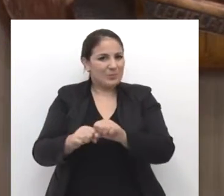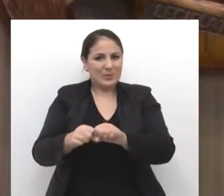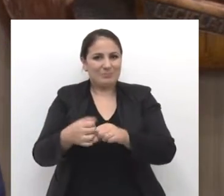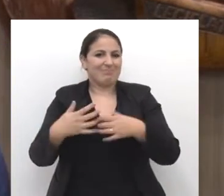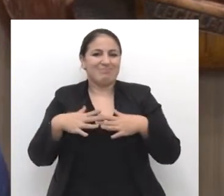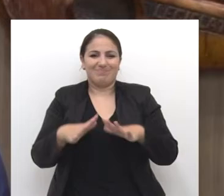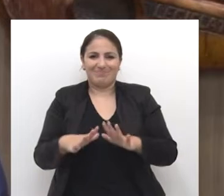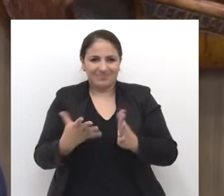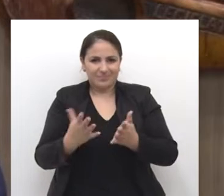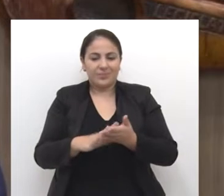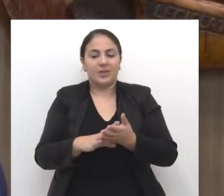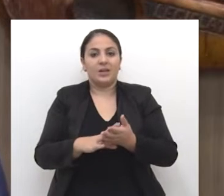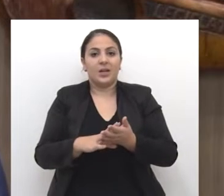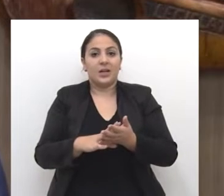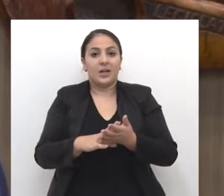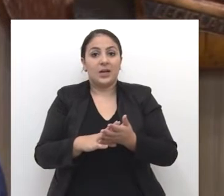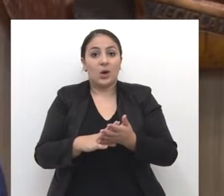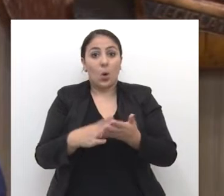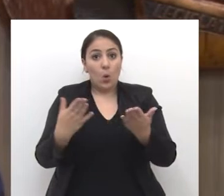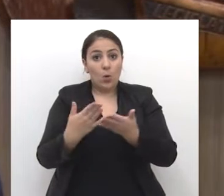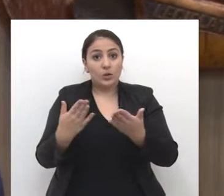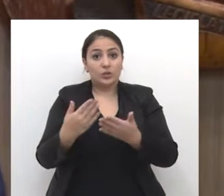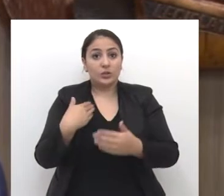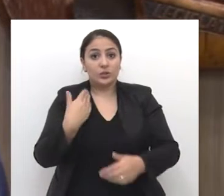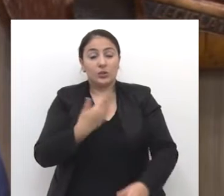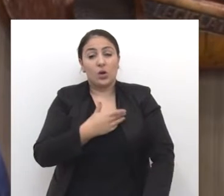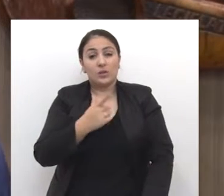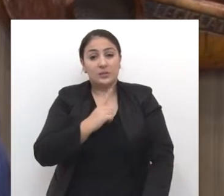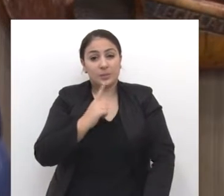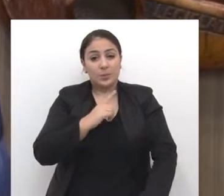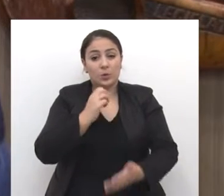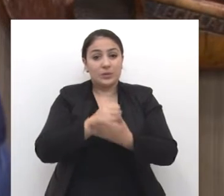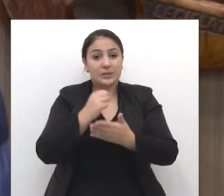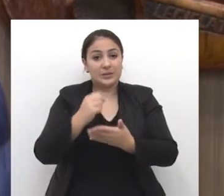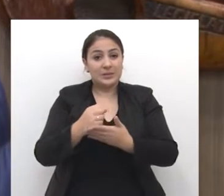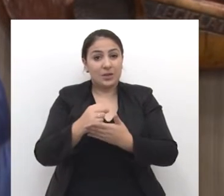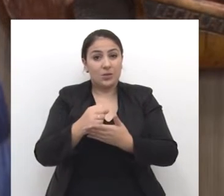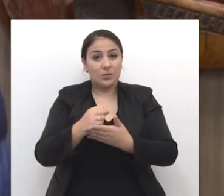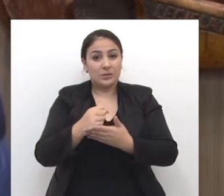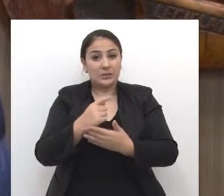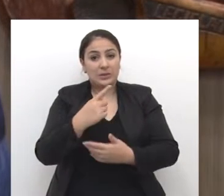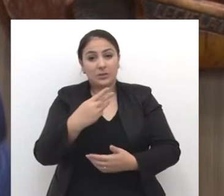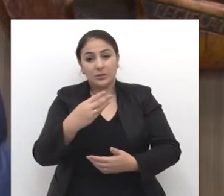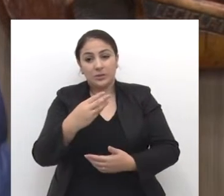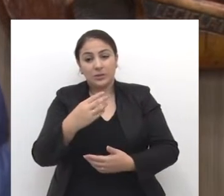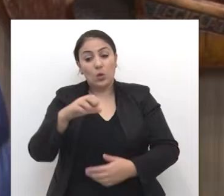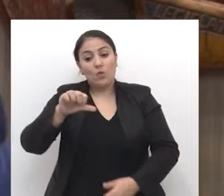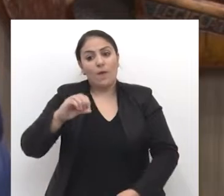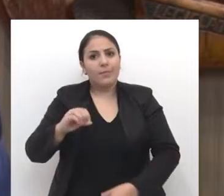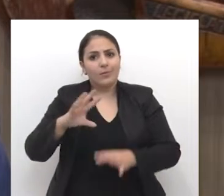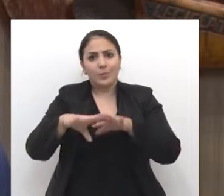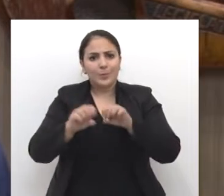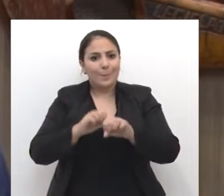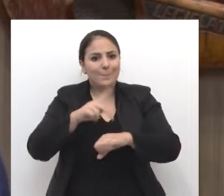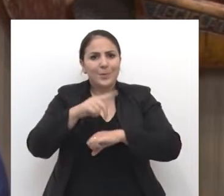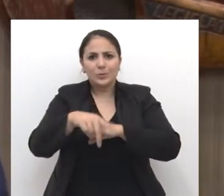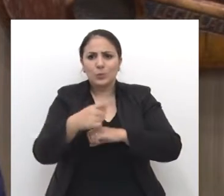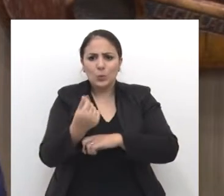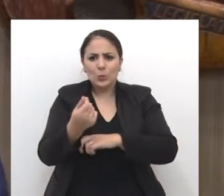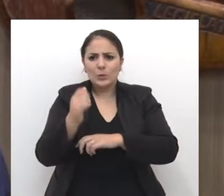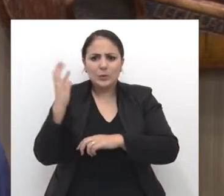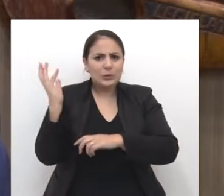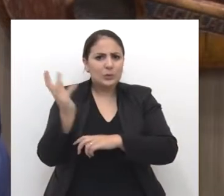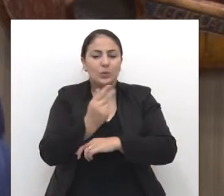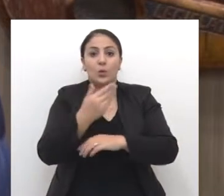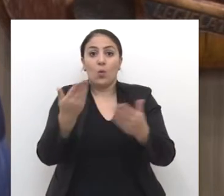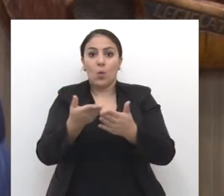A Central trabalha hoje com em torno de 140 formaturas ano, 90 é Passo Fundo. Então a gente teria esse custo em todas elas. Obviamente